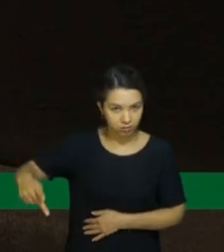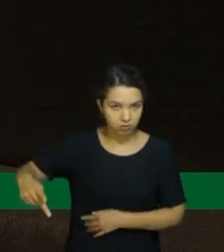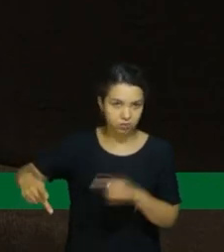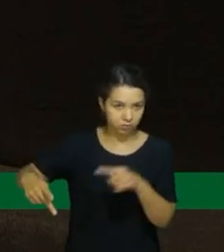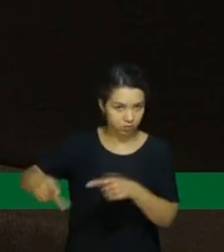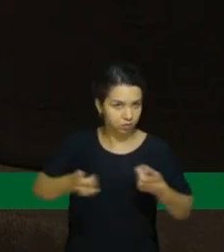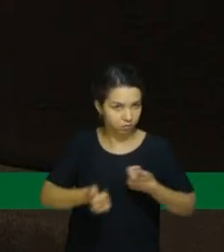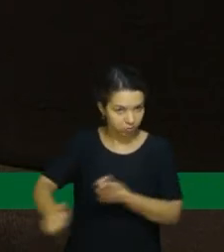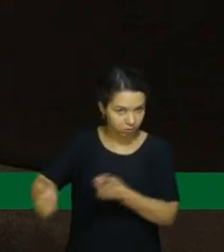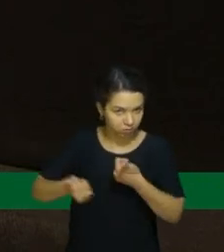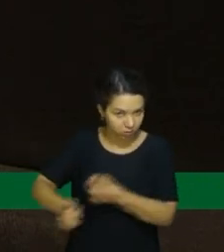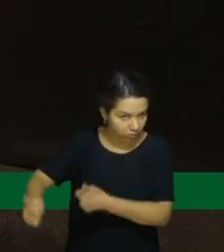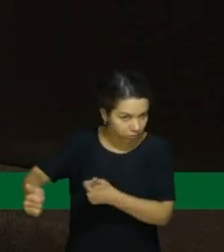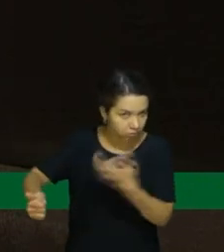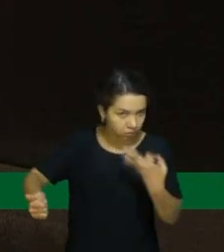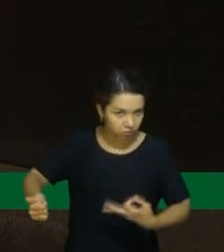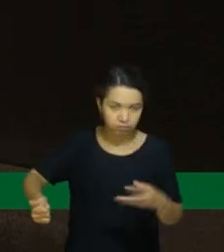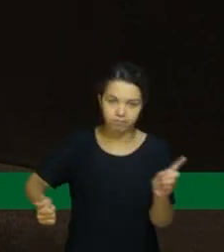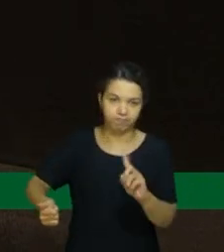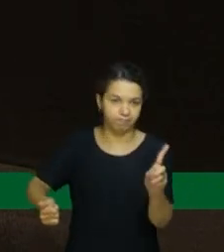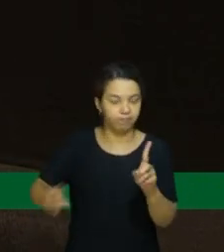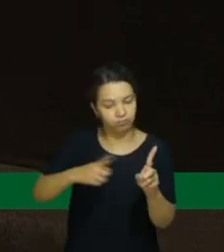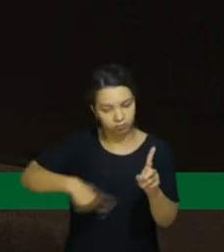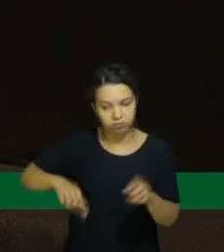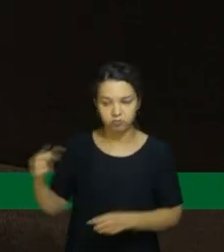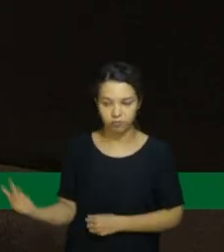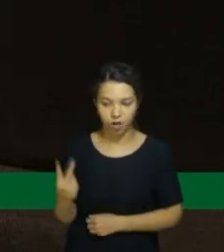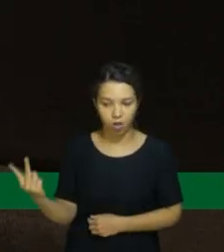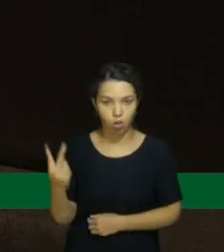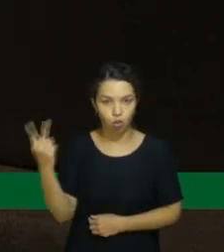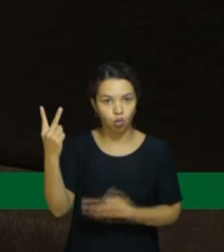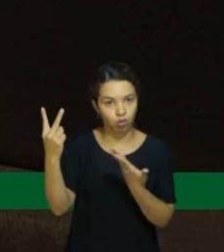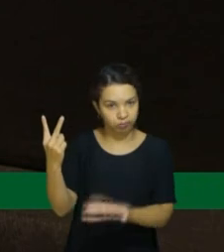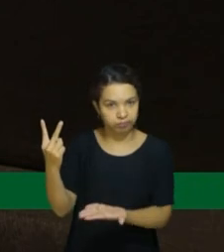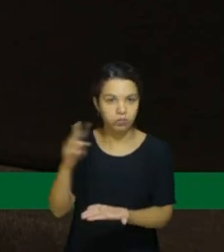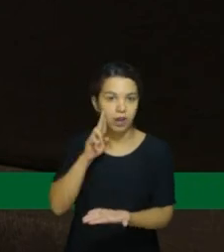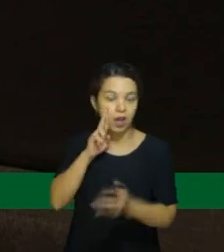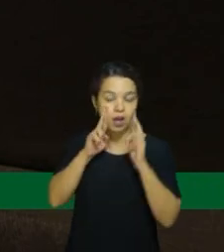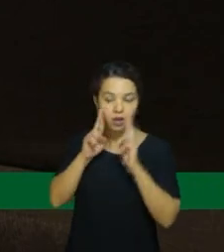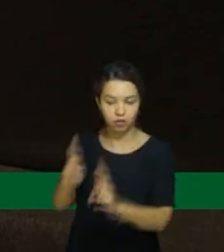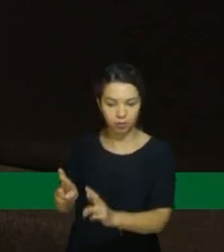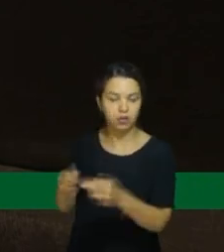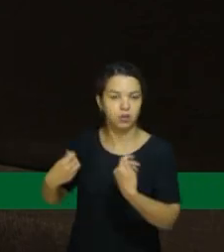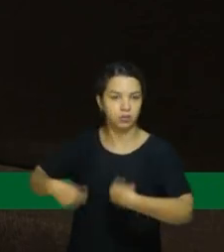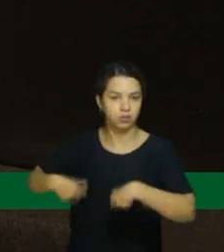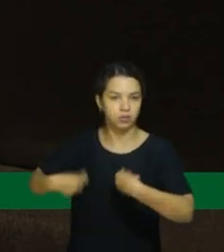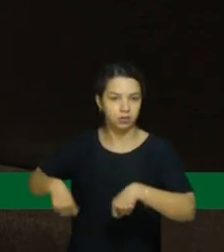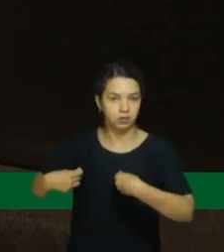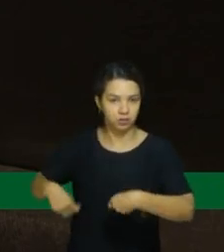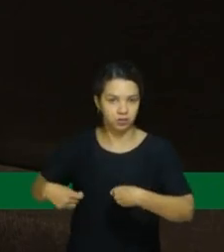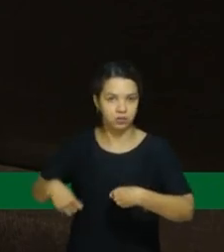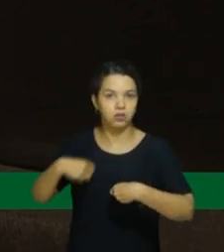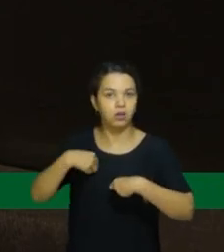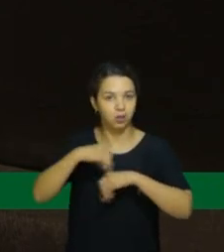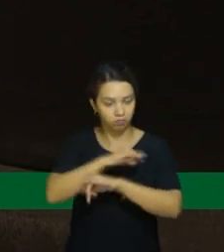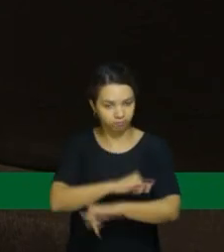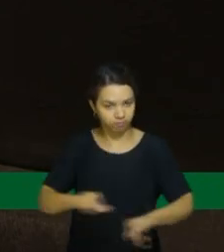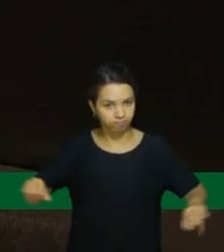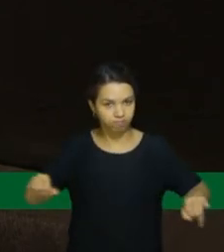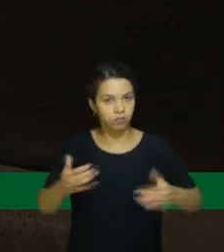persegue Professor a gente valoriza Professor a gente respeita e é esse o recado que o Parlamento